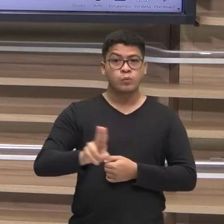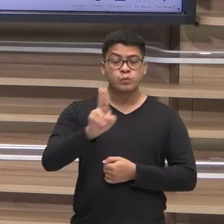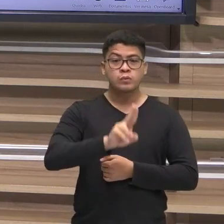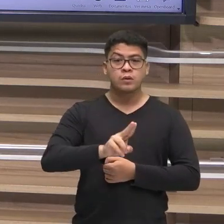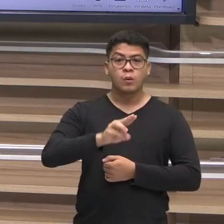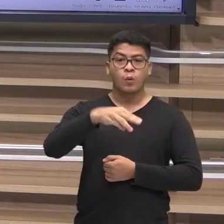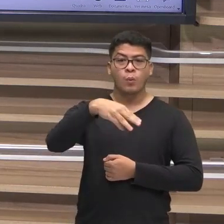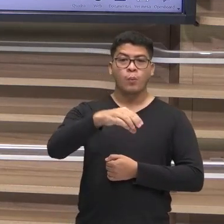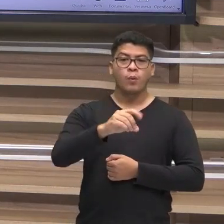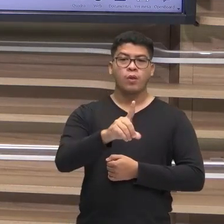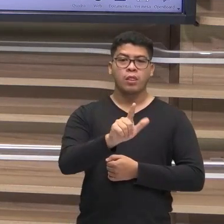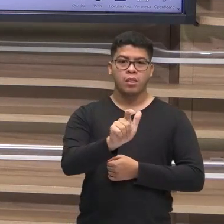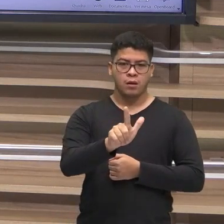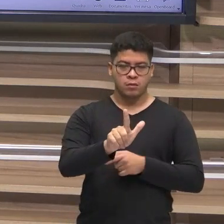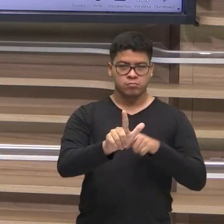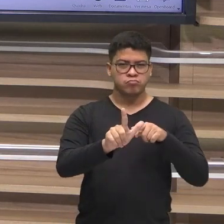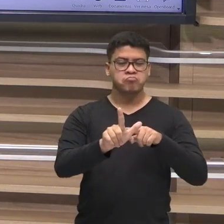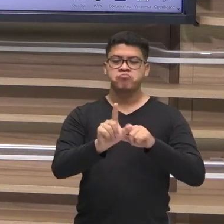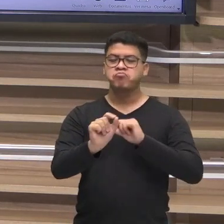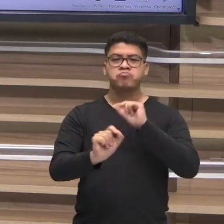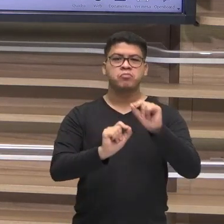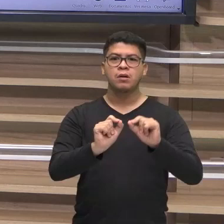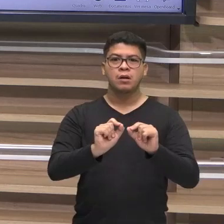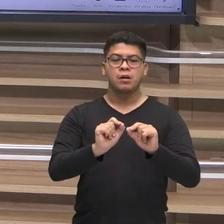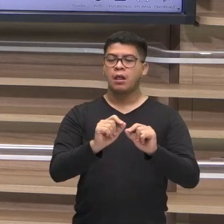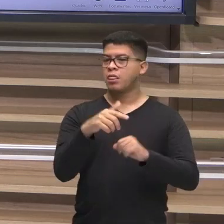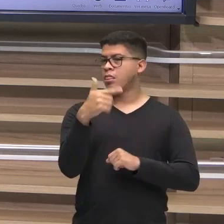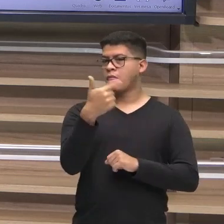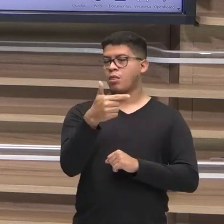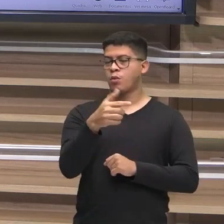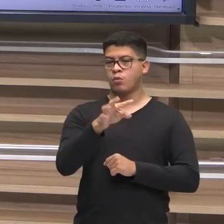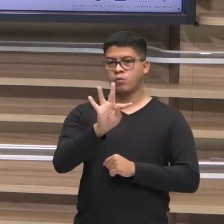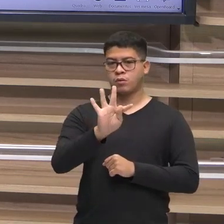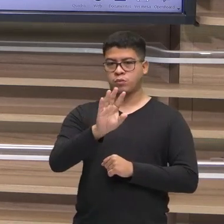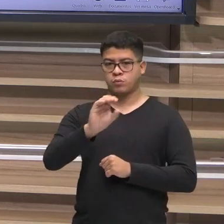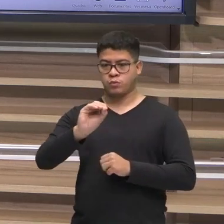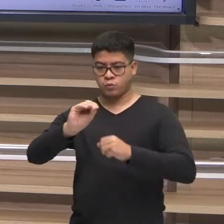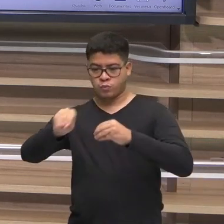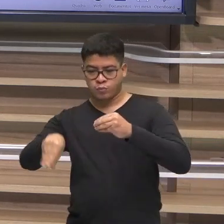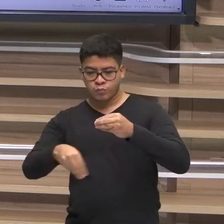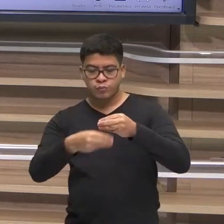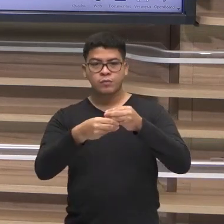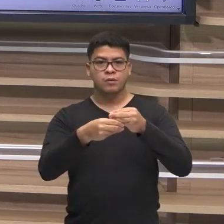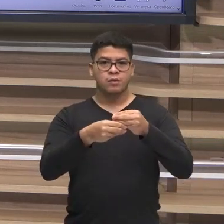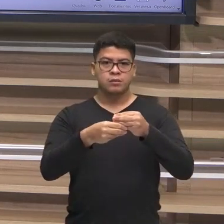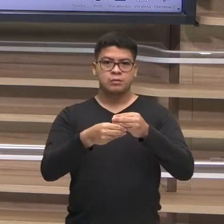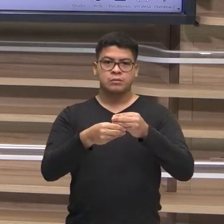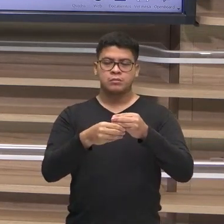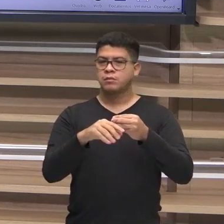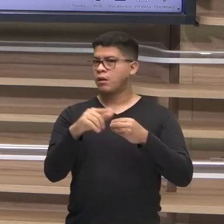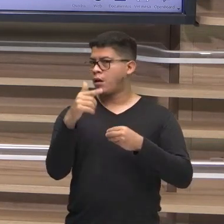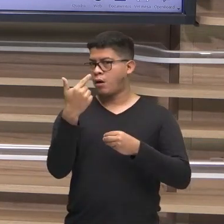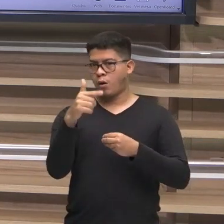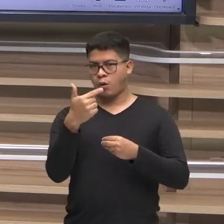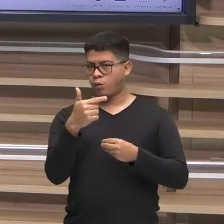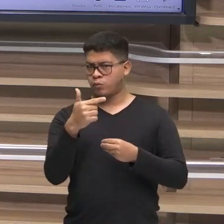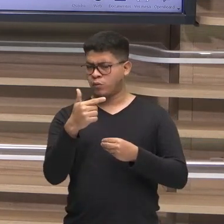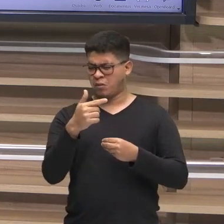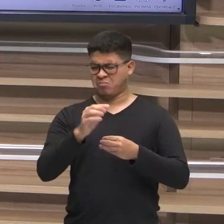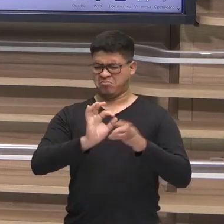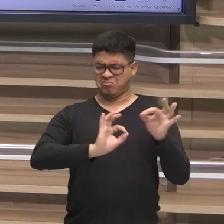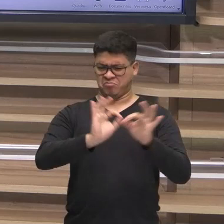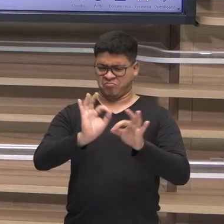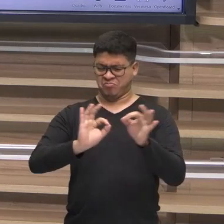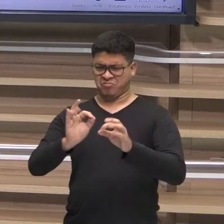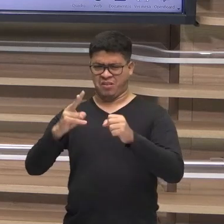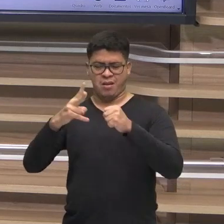tem que ser utilizado sem o to, como você observa, ó, sem alteração nenhuma. Sem S, sem IS, não inventem frufru no verbo,